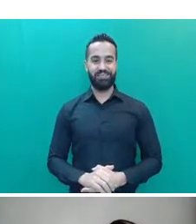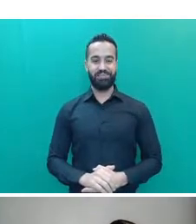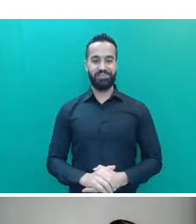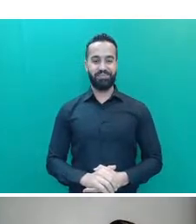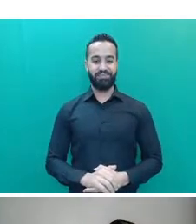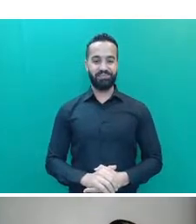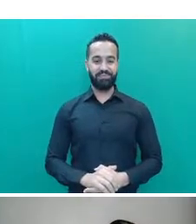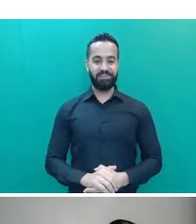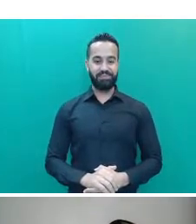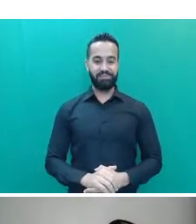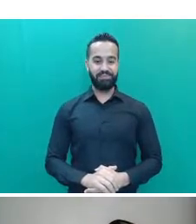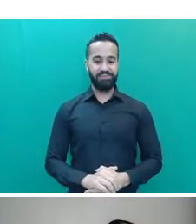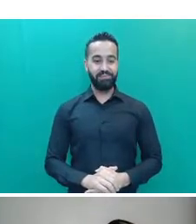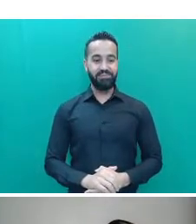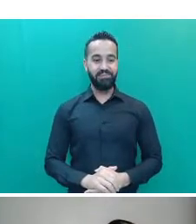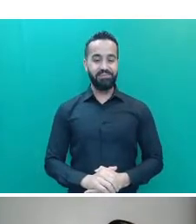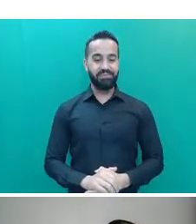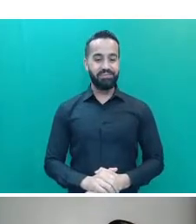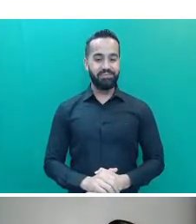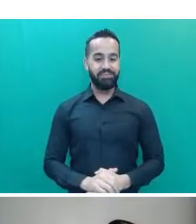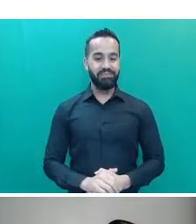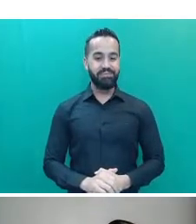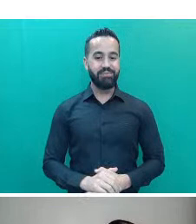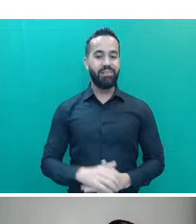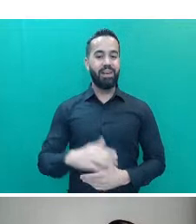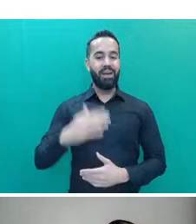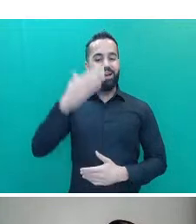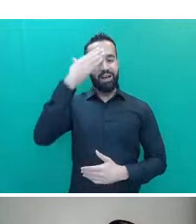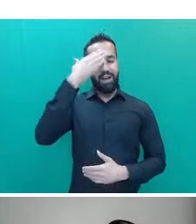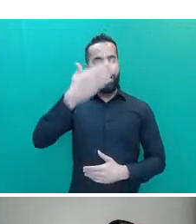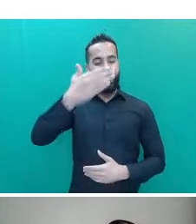Obrigadíssimo uma vez mais. Um beijo aos três.